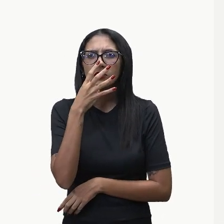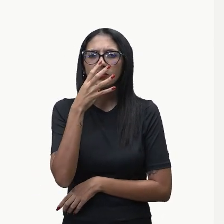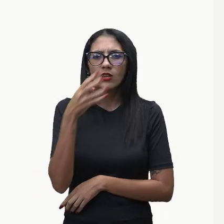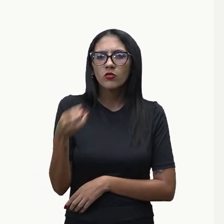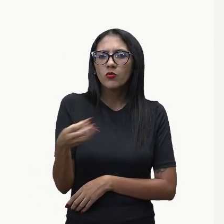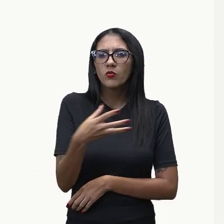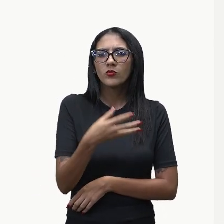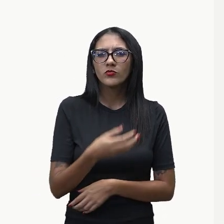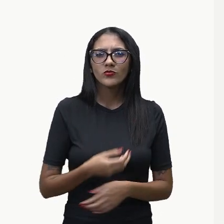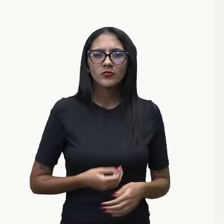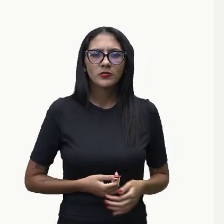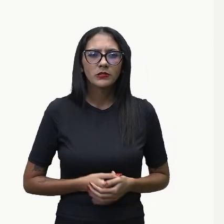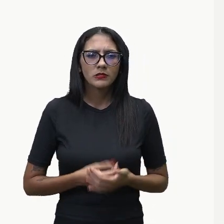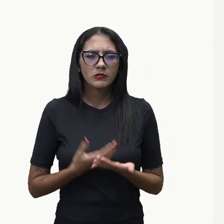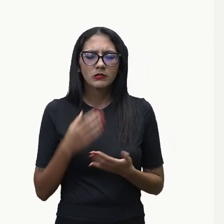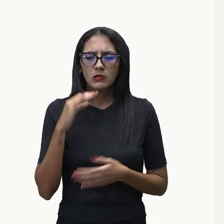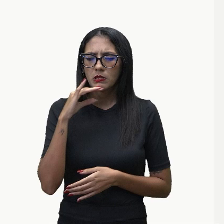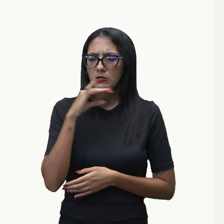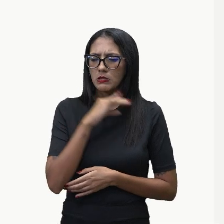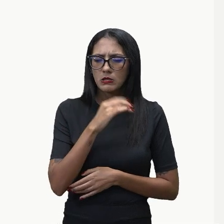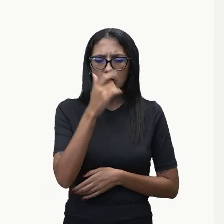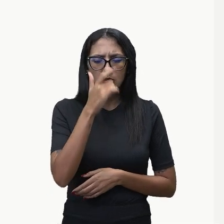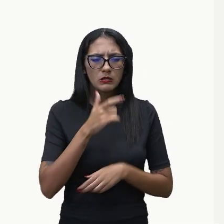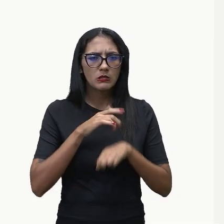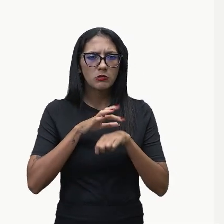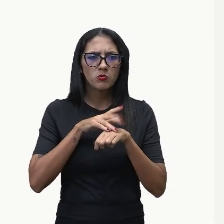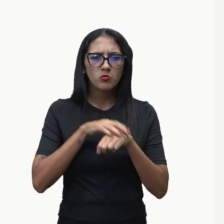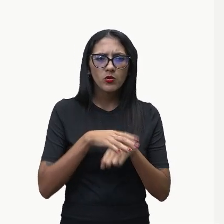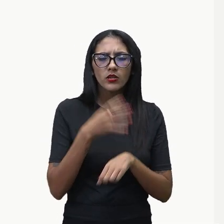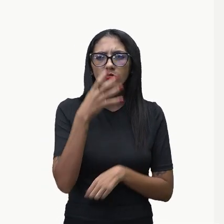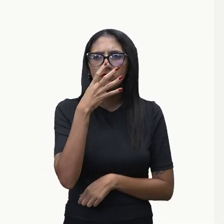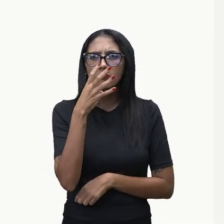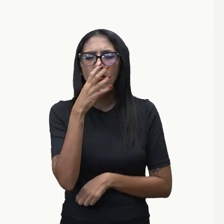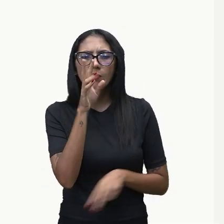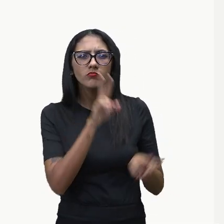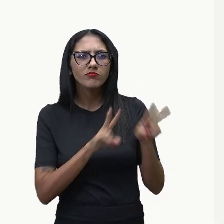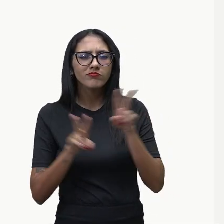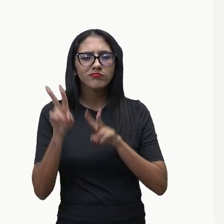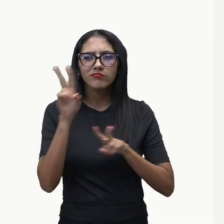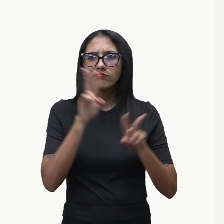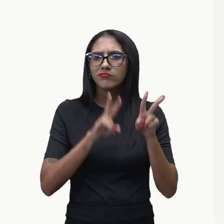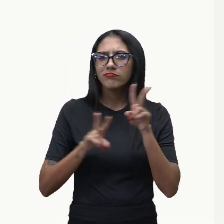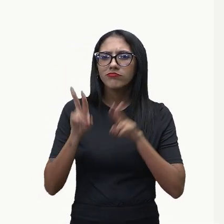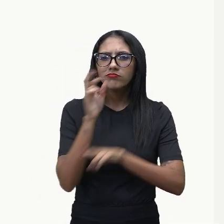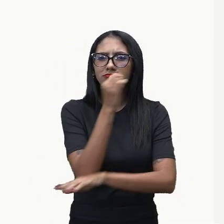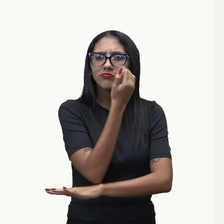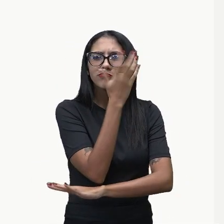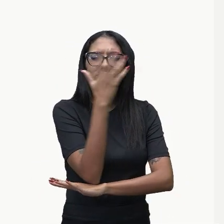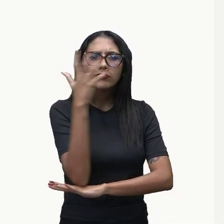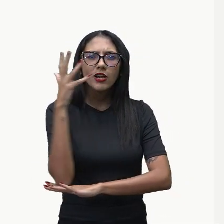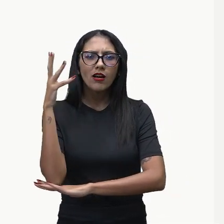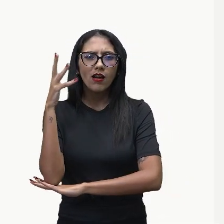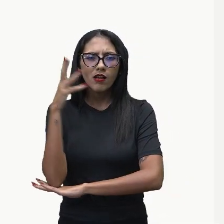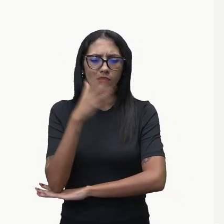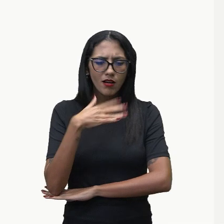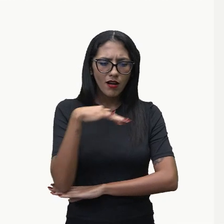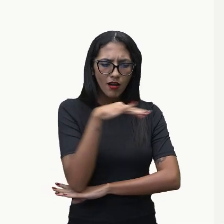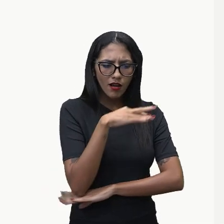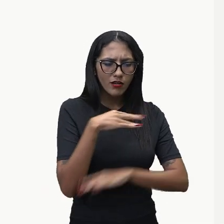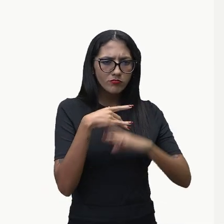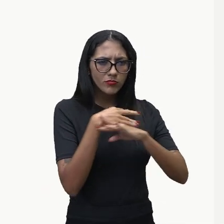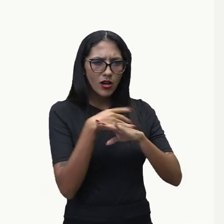Em febre e olhando os motores como a uma natureza tropical, grandes trópicos humanos de ferro